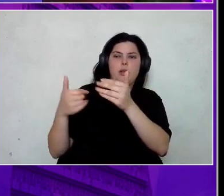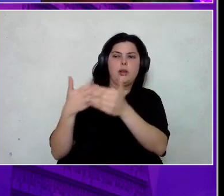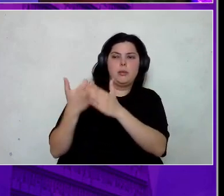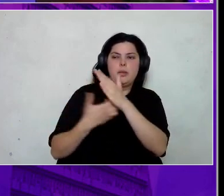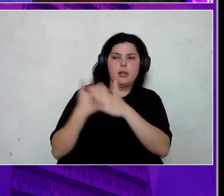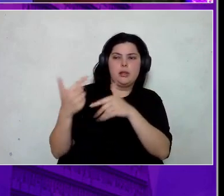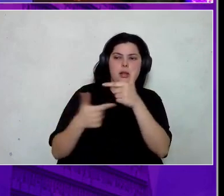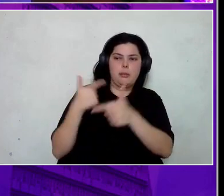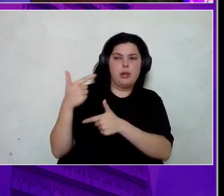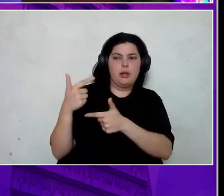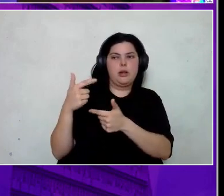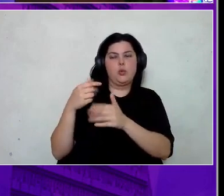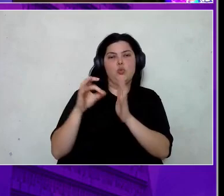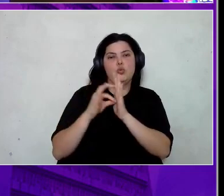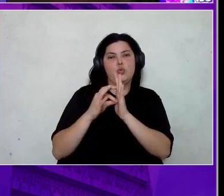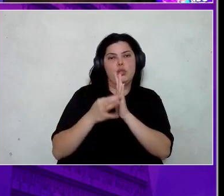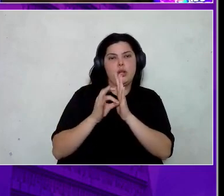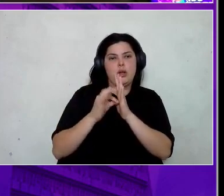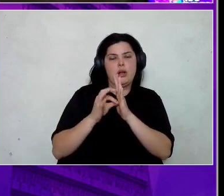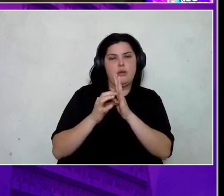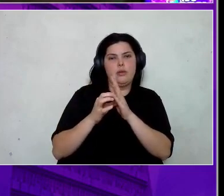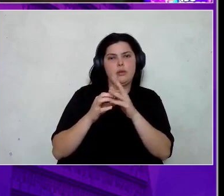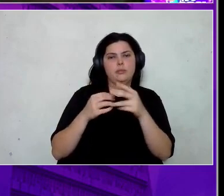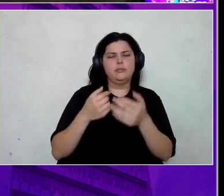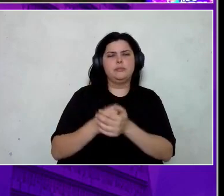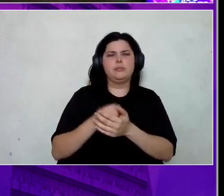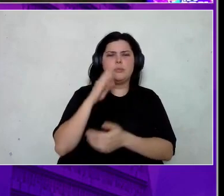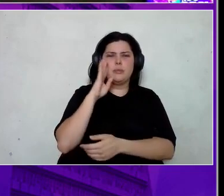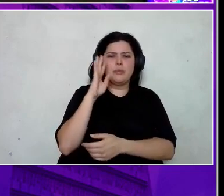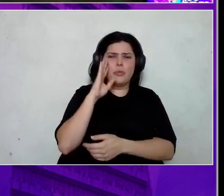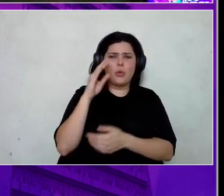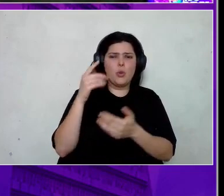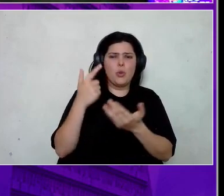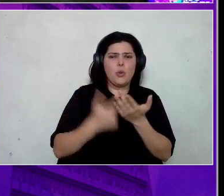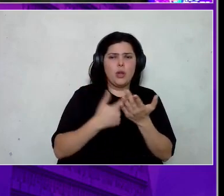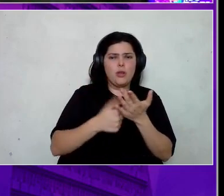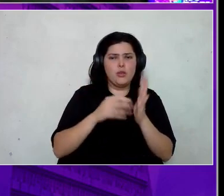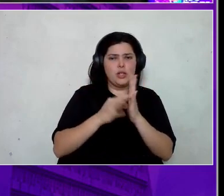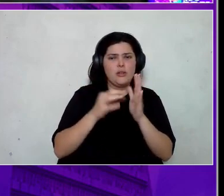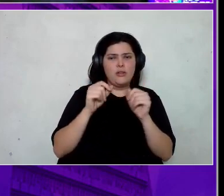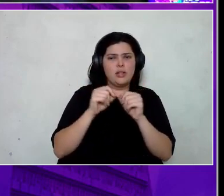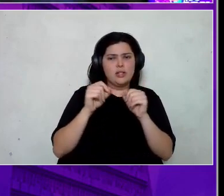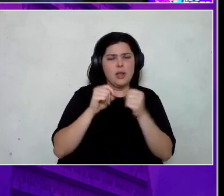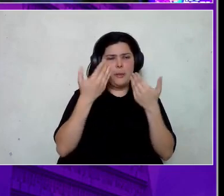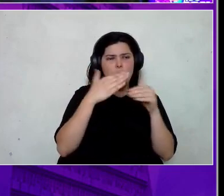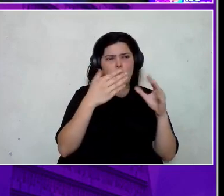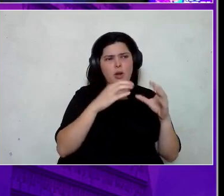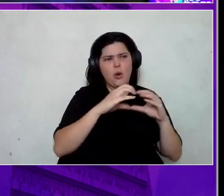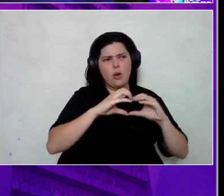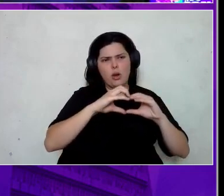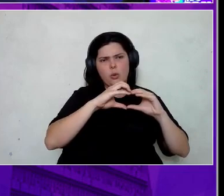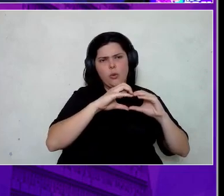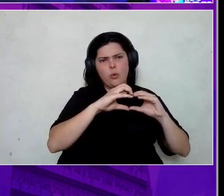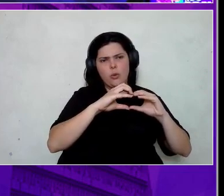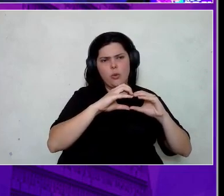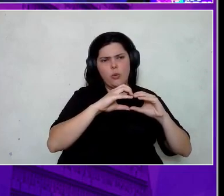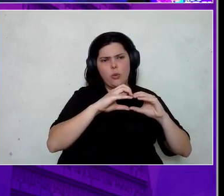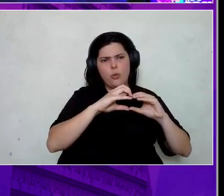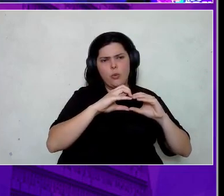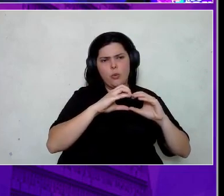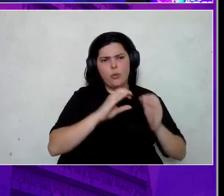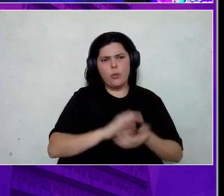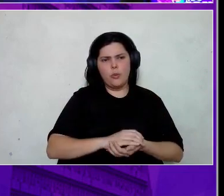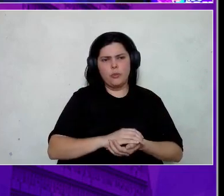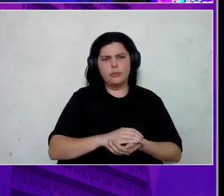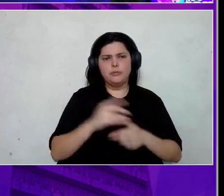com Java, né? Engraçado é que o livro era de Java, mas ela me chamou para fazer uma prova de Oracle, né? E trabalhei com Java e depois comecei a trabalhar